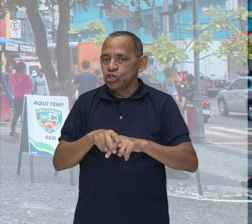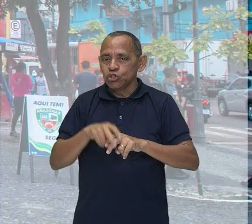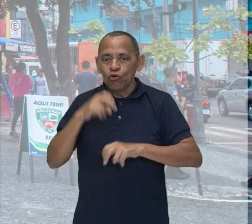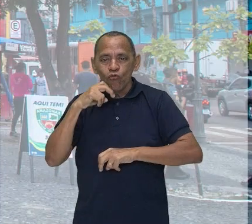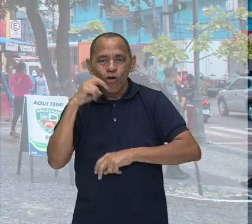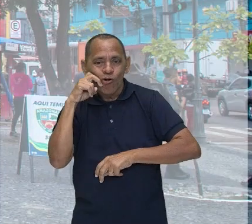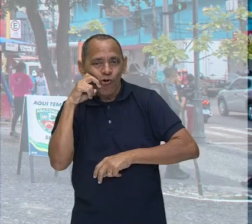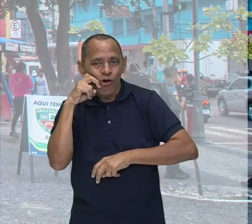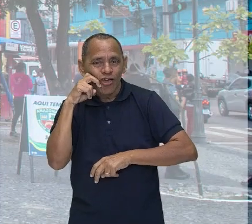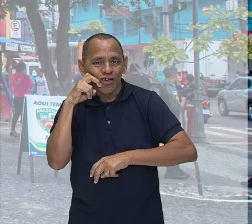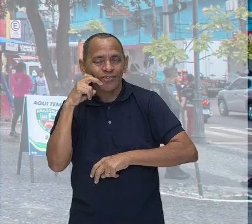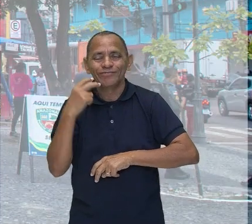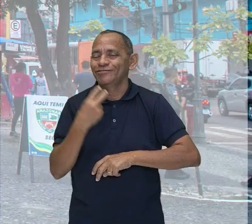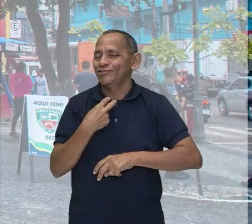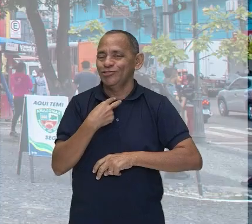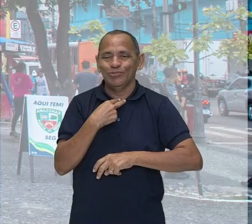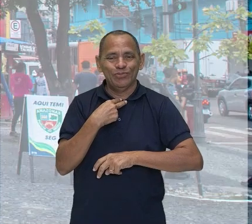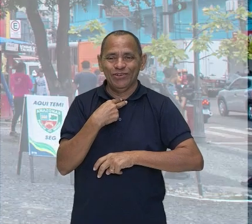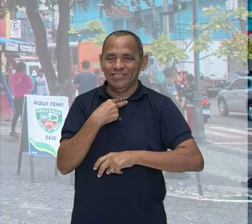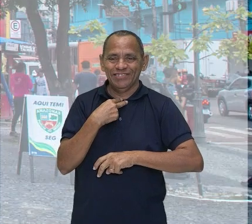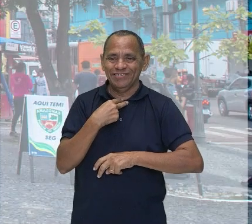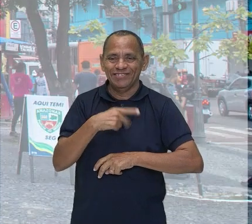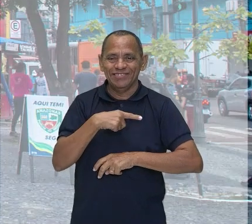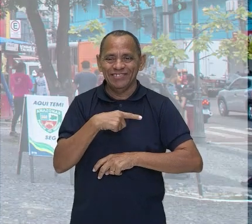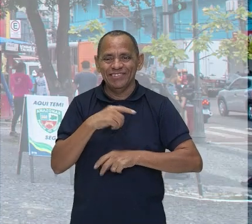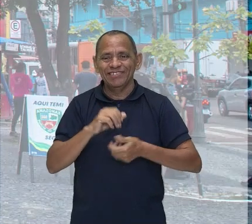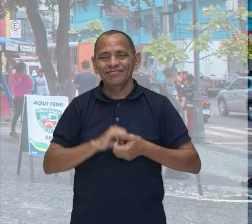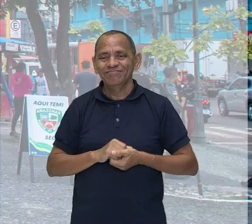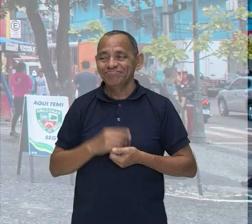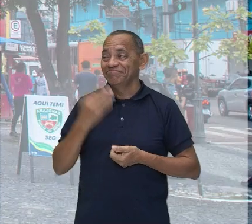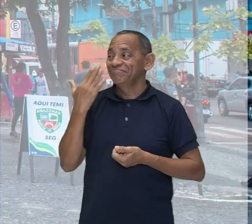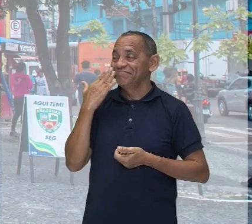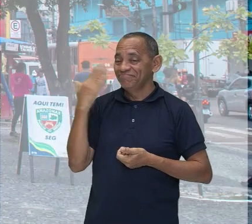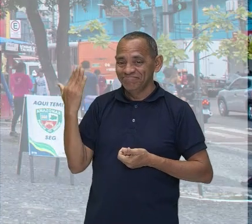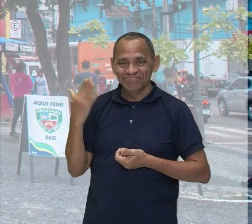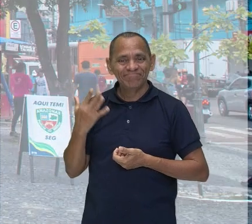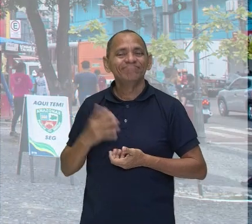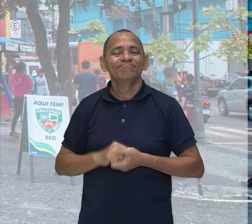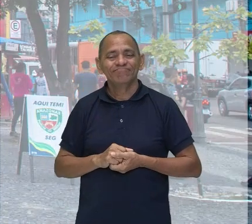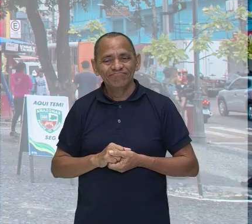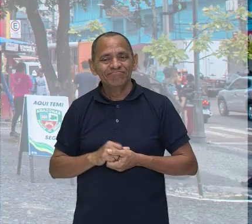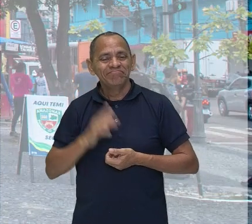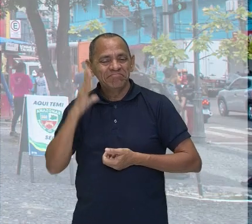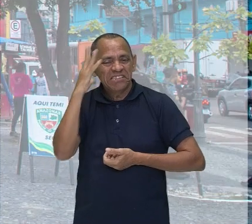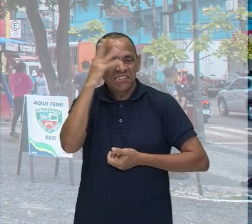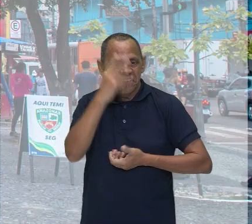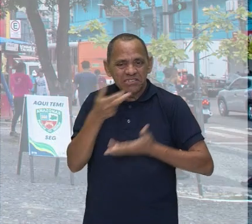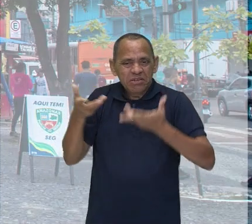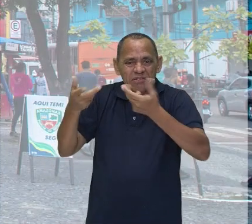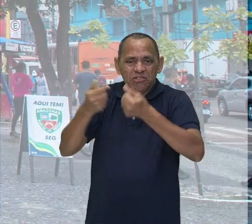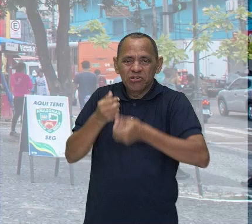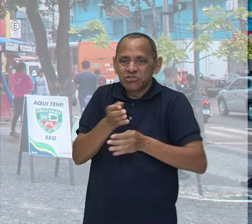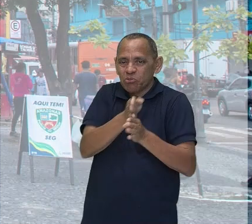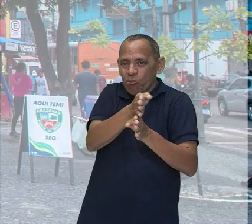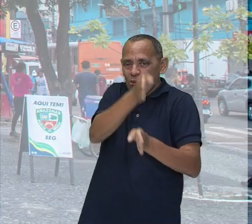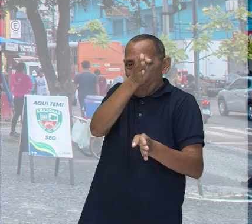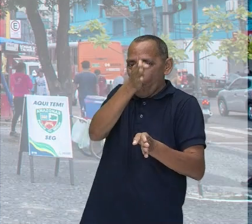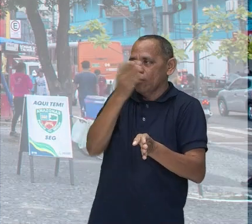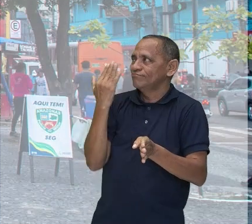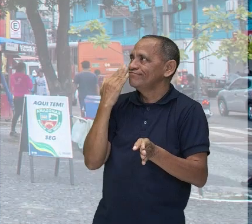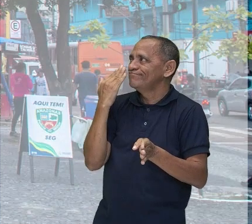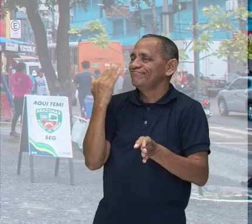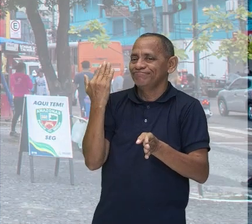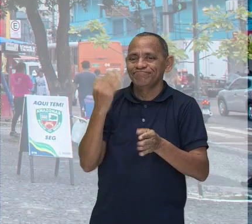nossa origem. Nós temos, olha só, quanta beleza, e para representar isso, nada melhor do que um painel como esse. Olha só que